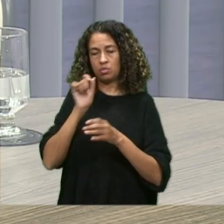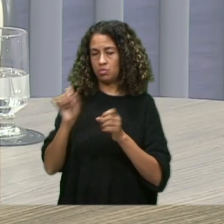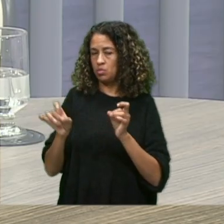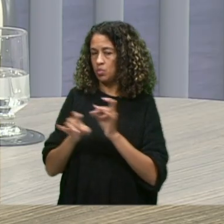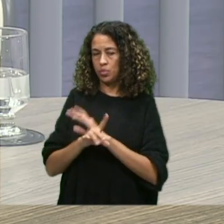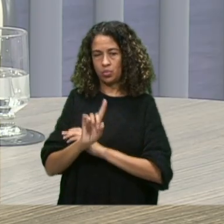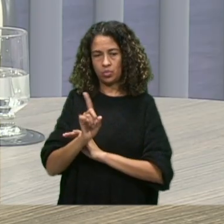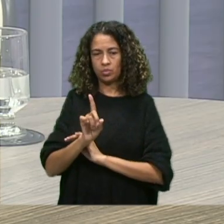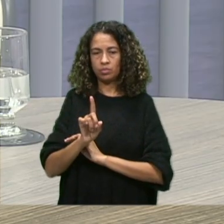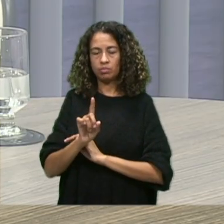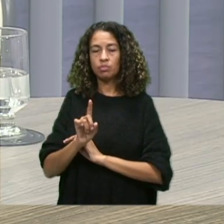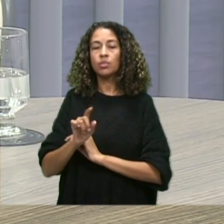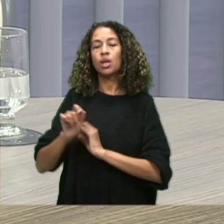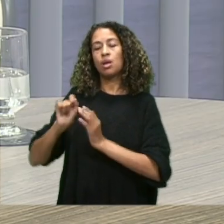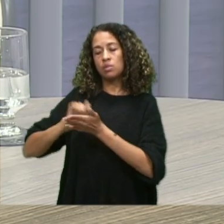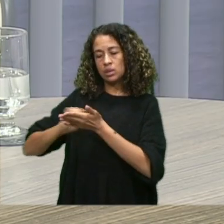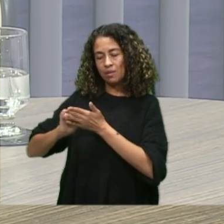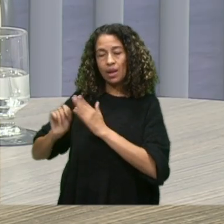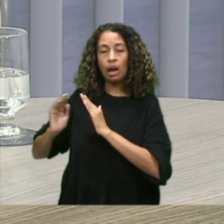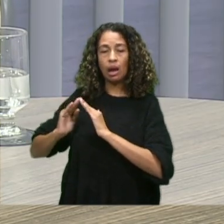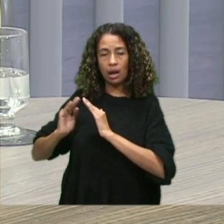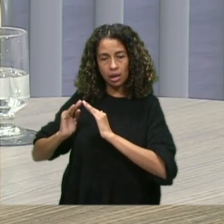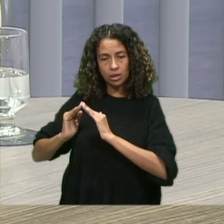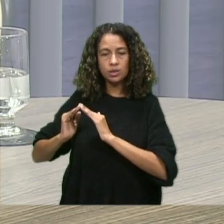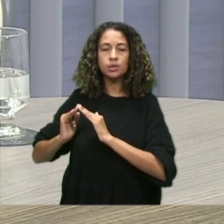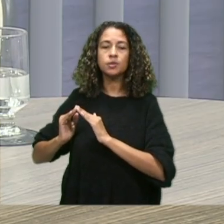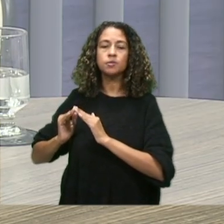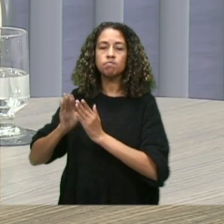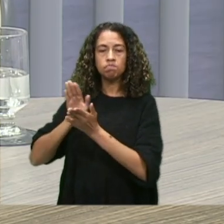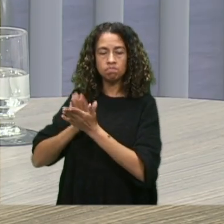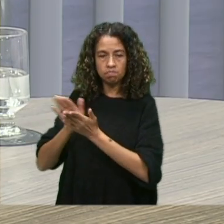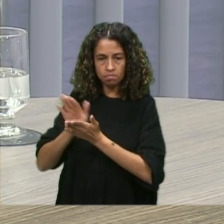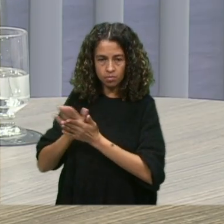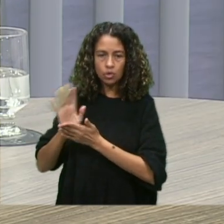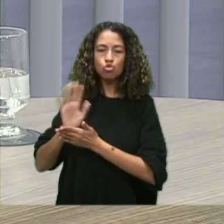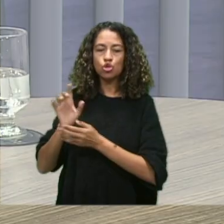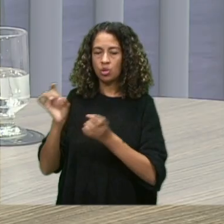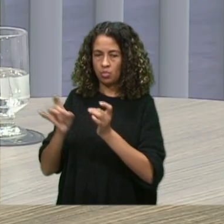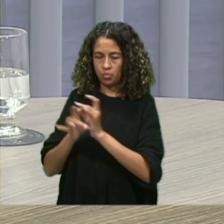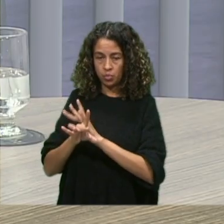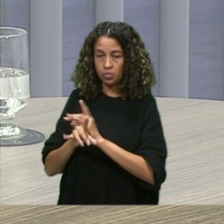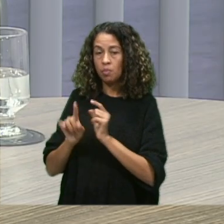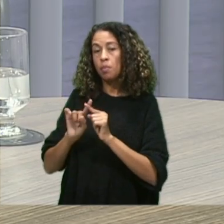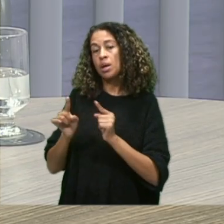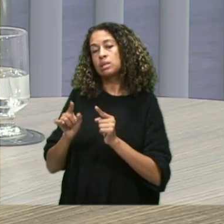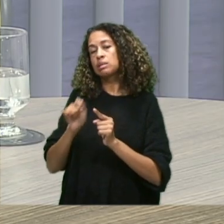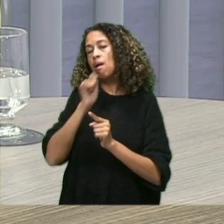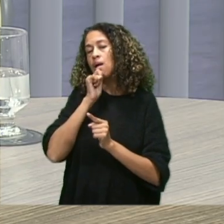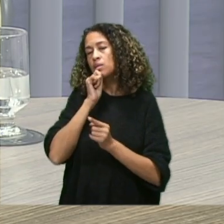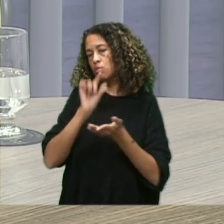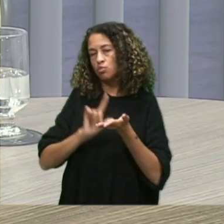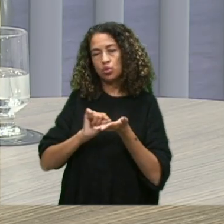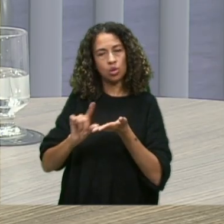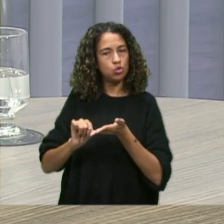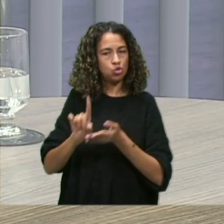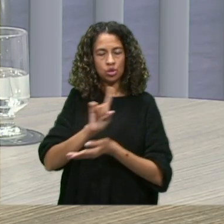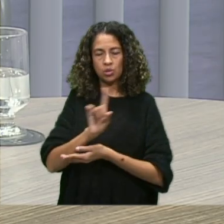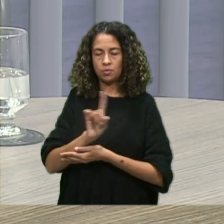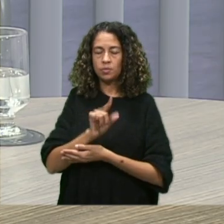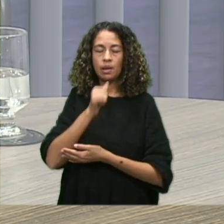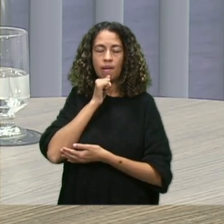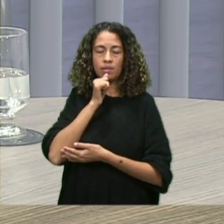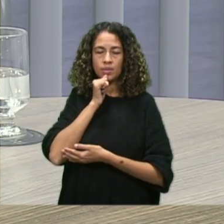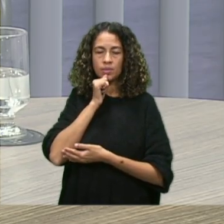né? Eu fiz em casa, imprimi, eu tenho ele pronto, mas não foi para edição ainda, né? Não tenho